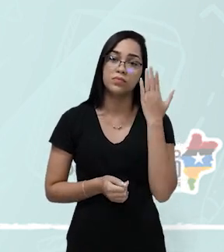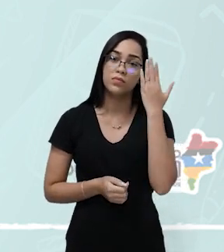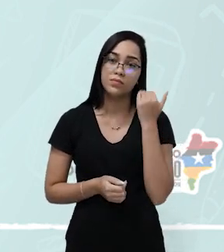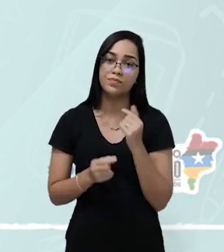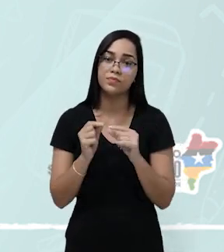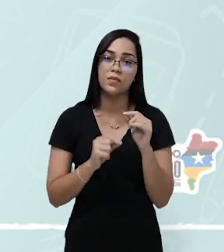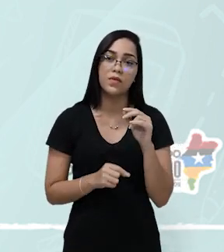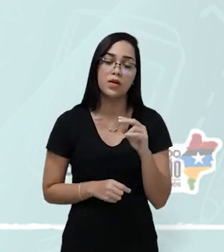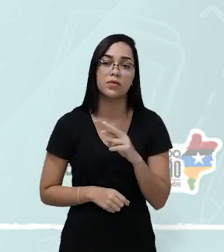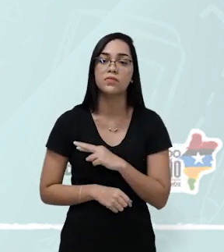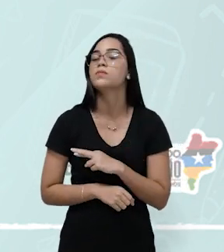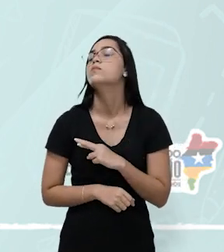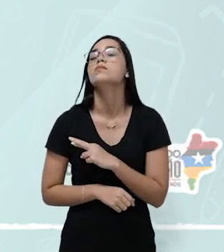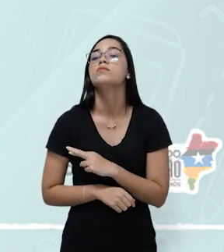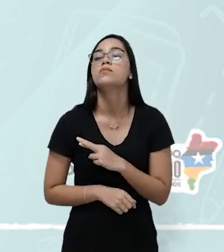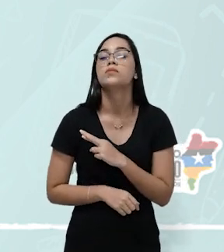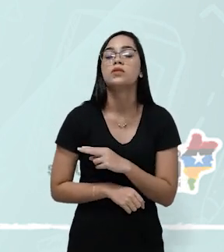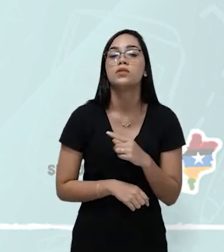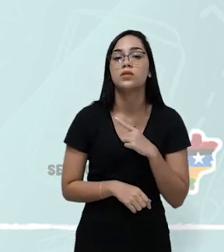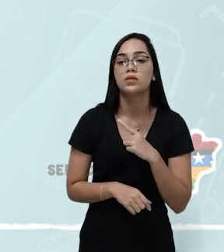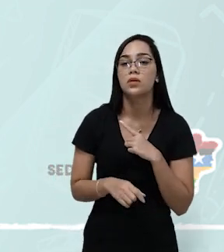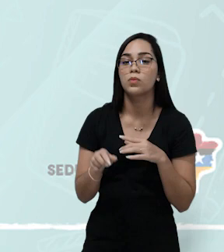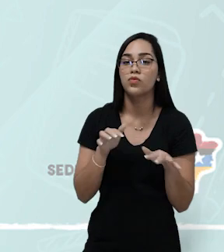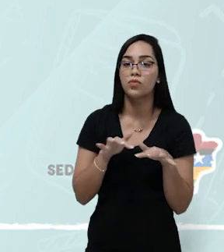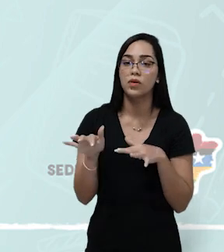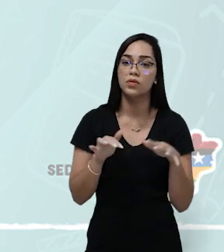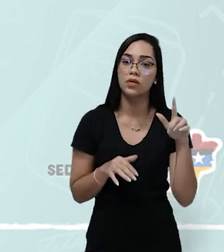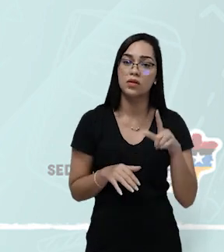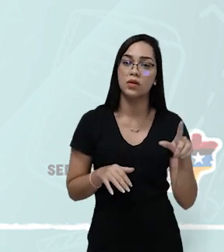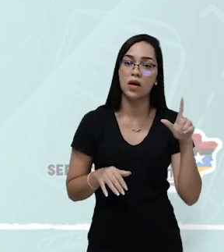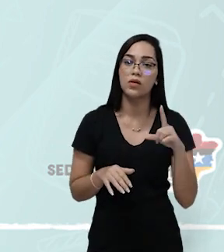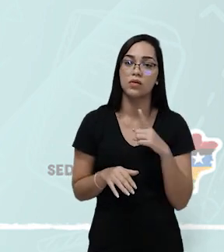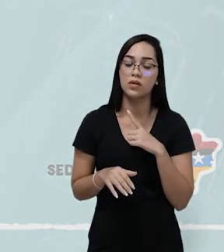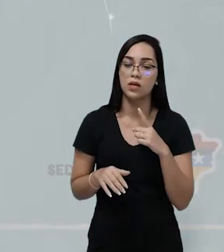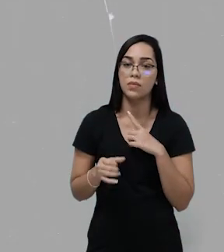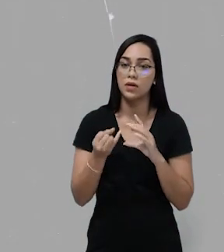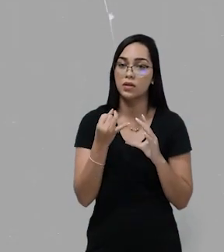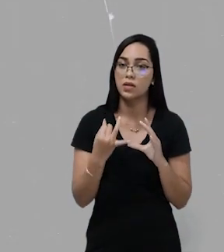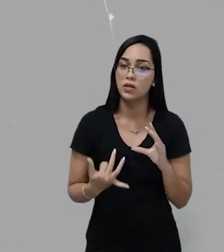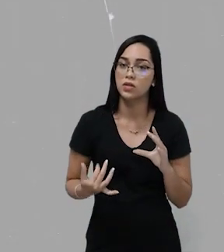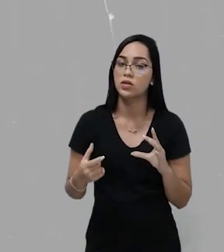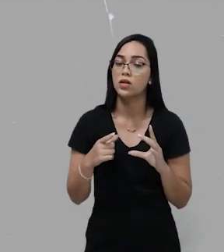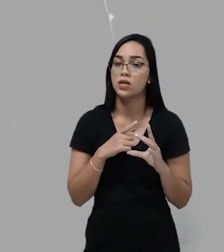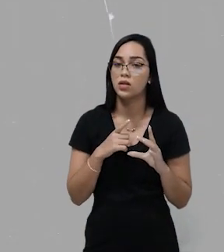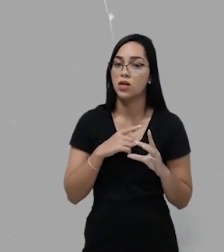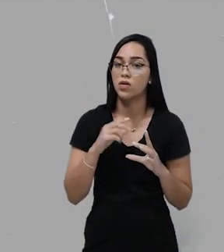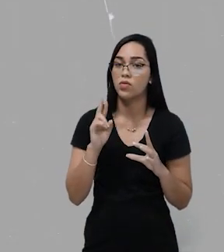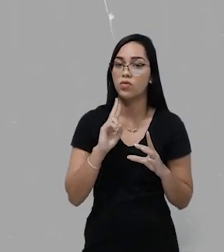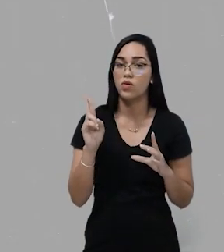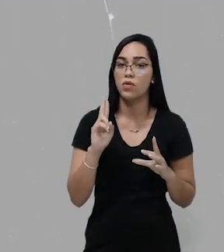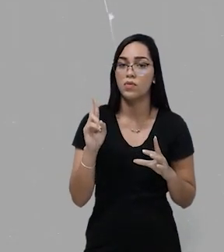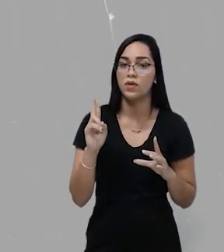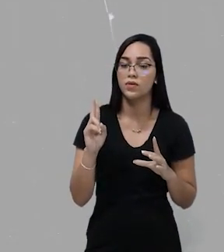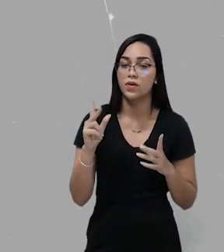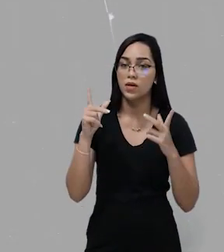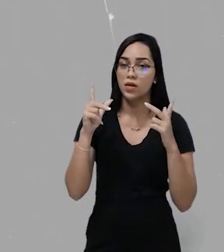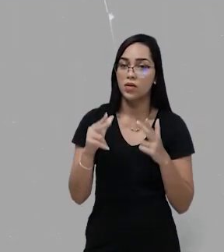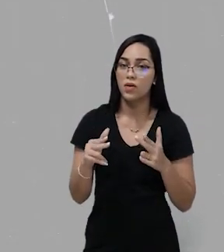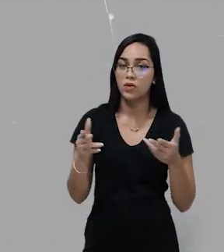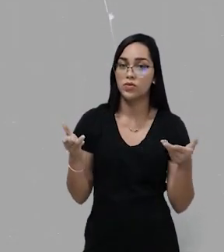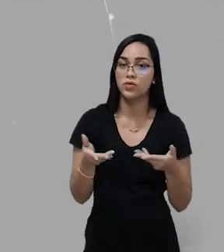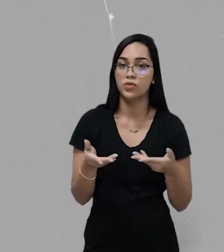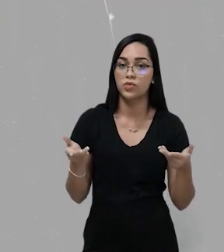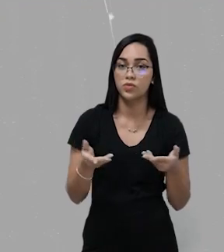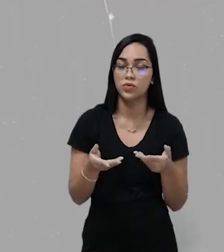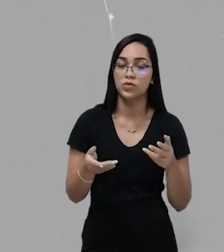sabemos que o romantismo, enquanto movimento literário, tem uma característica, tem uma nomenclatura igual ao dia de